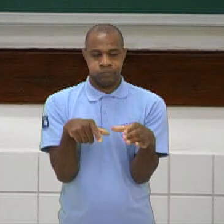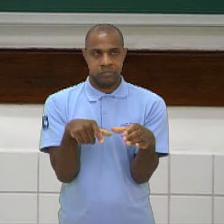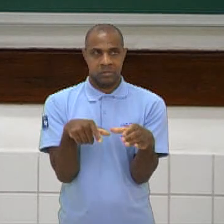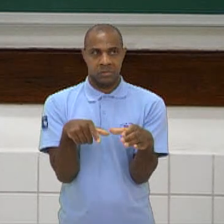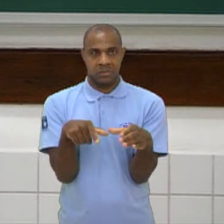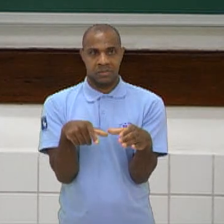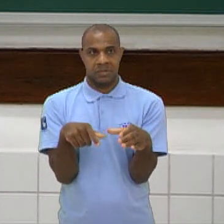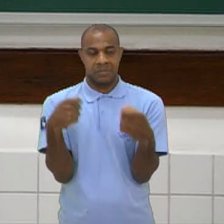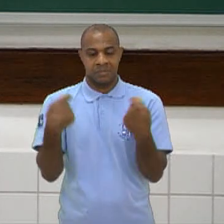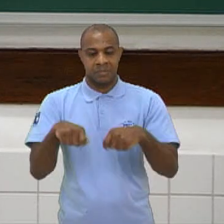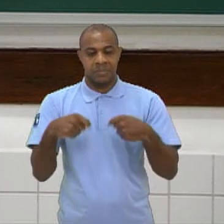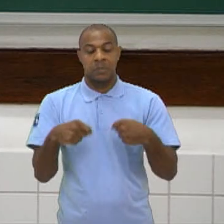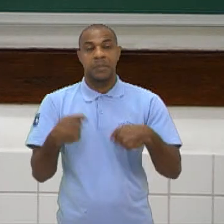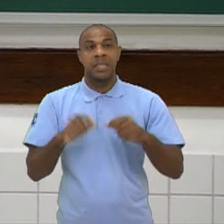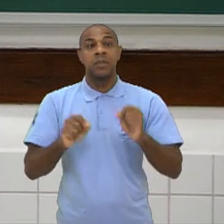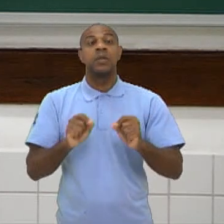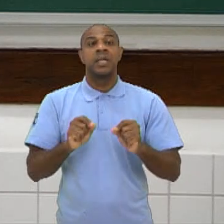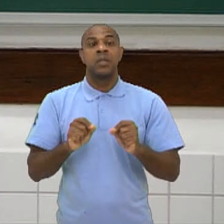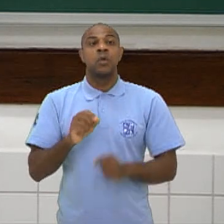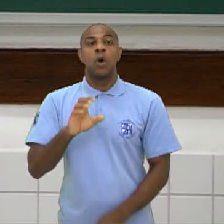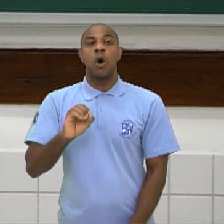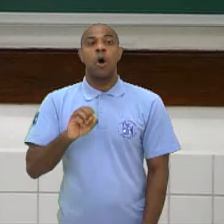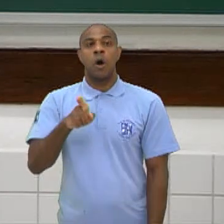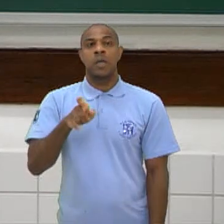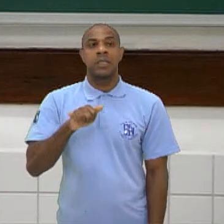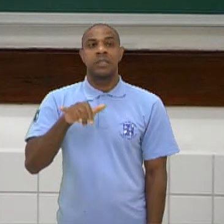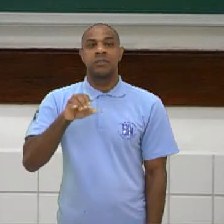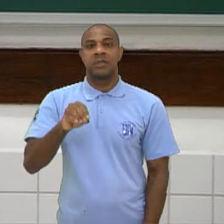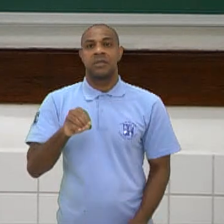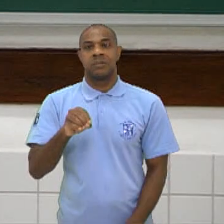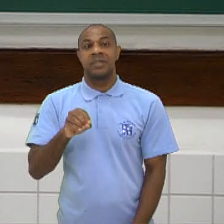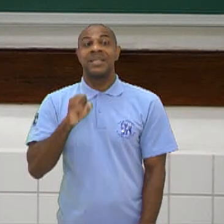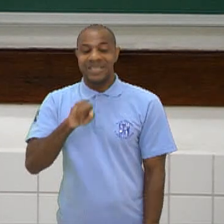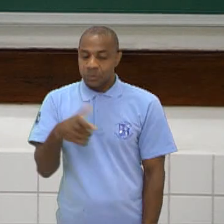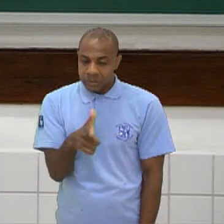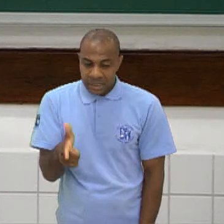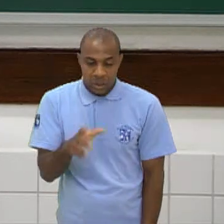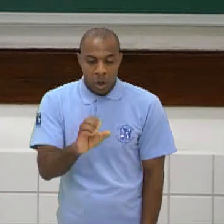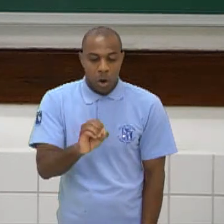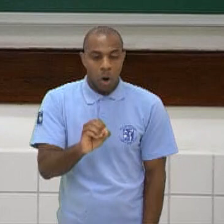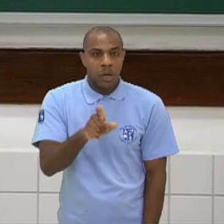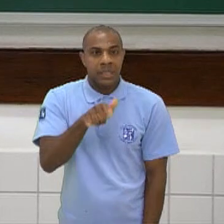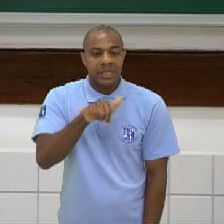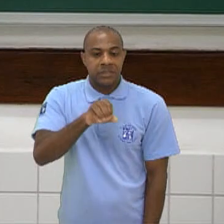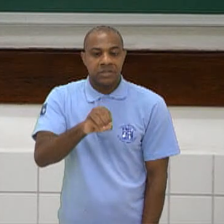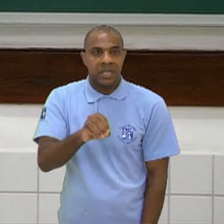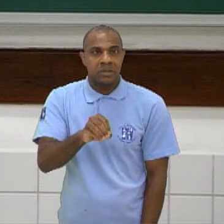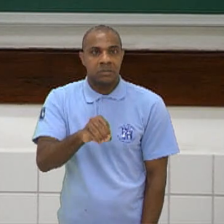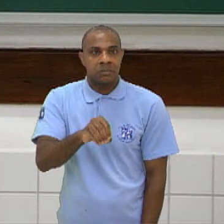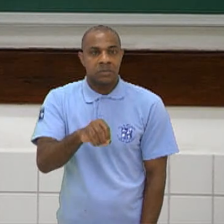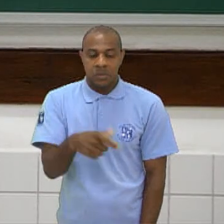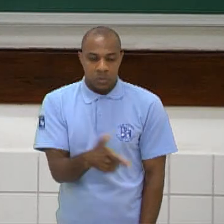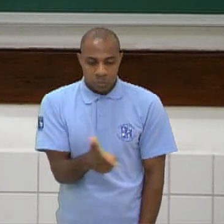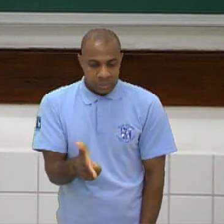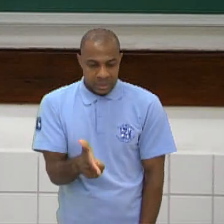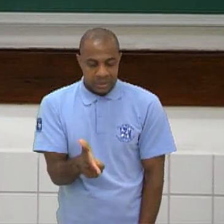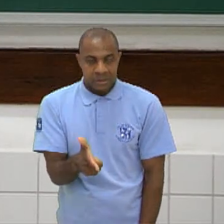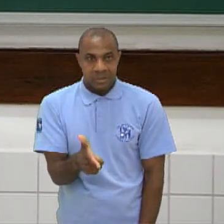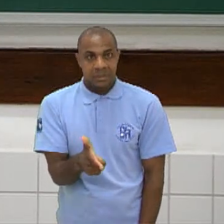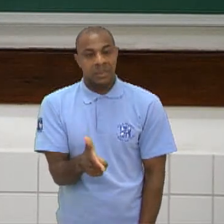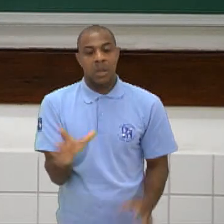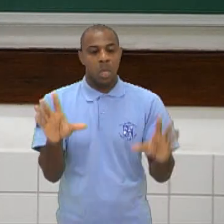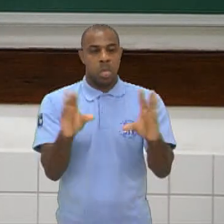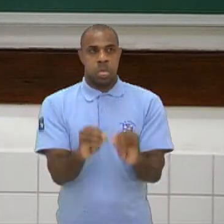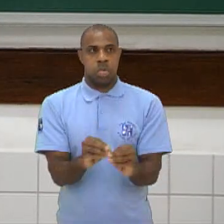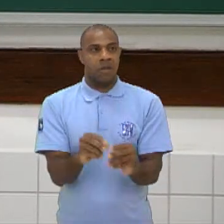combustível, necessita do oxigênio. Sem o oxigênio, não tem a queima. Então, para a combustão, é essencial que haja oxigênio. Vou fazer